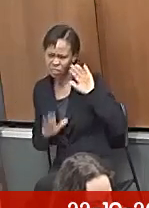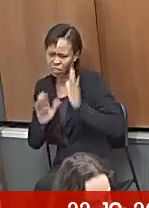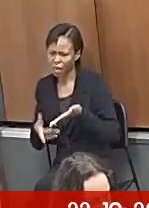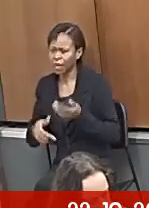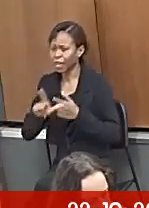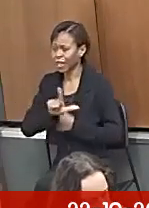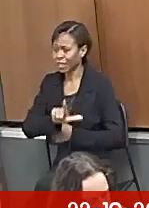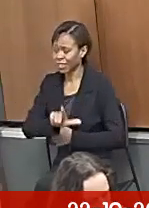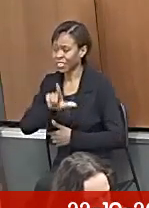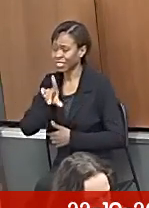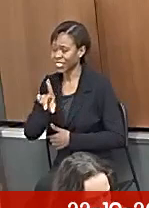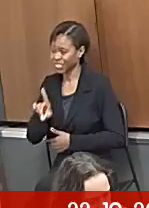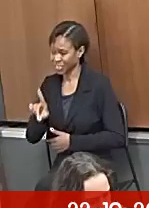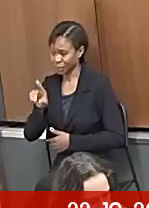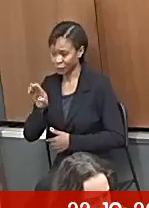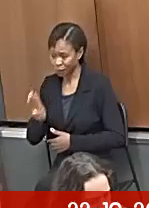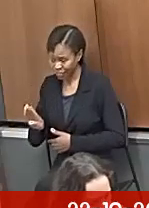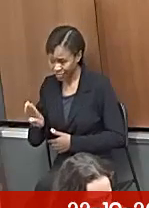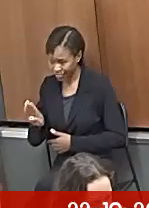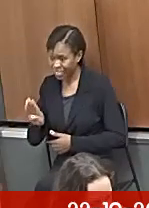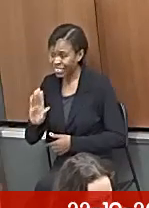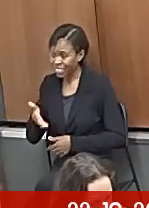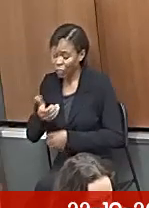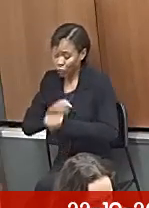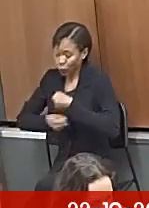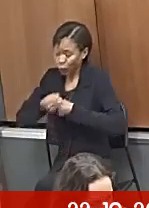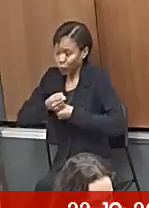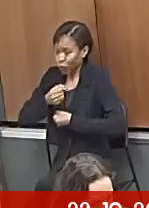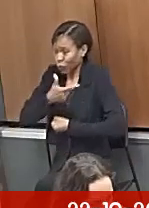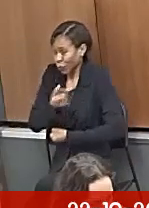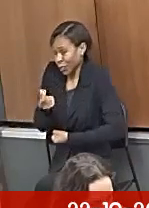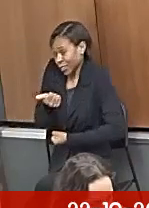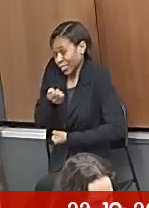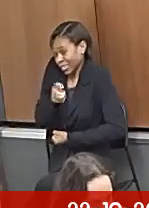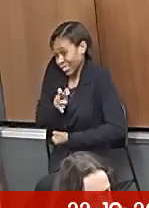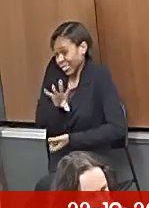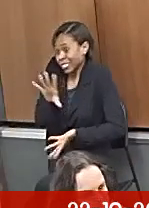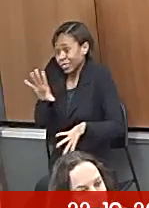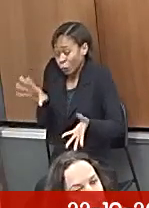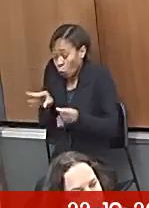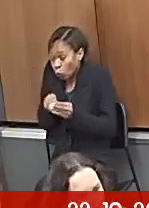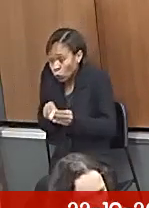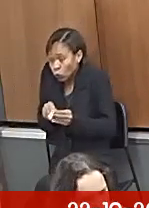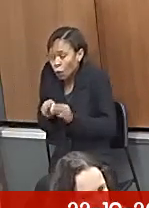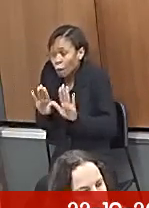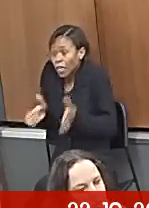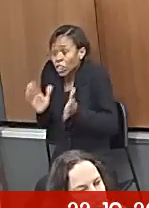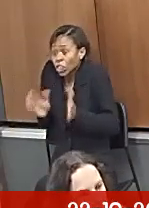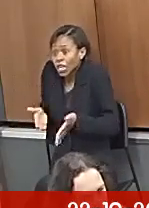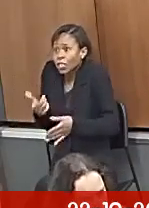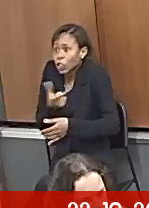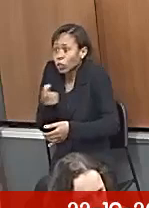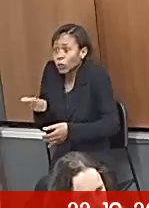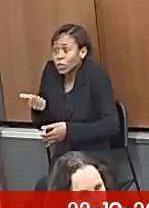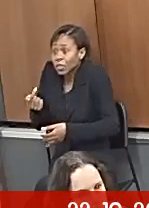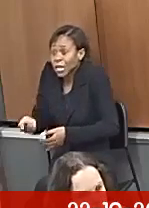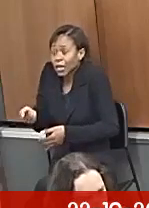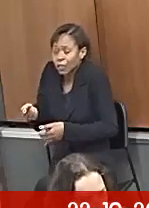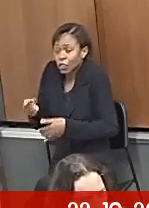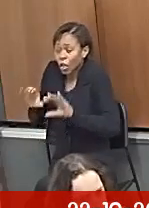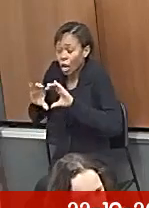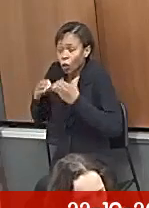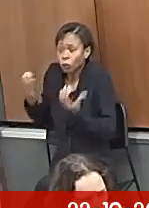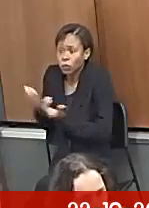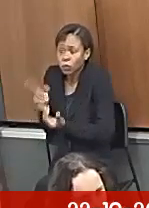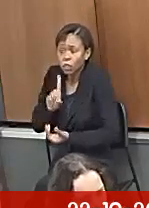de diretrizes e bases ela vem em 2015 para compilar tudo, mas nós temos a Convenção de Nova York desde 2007, que foi elevada em emenda constitucional em 2008.